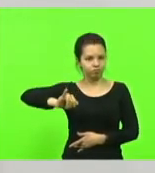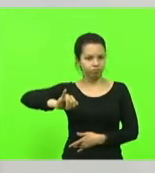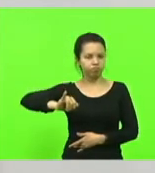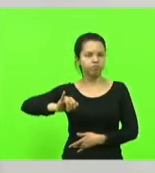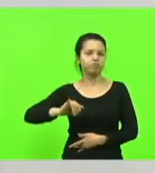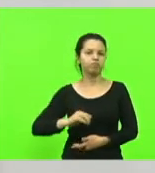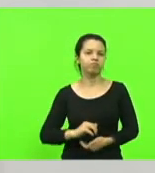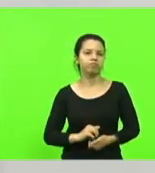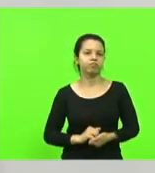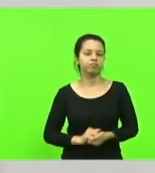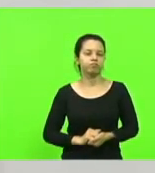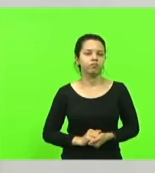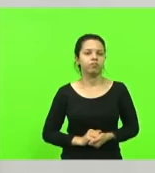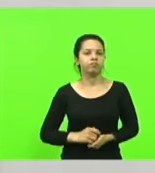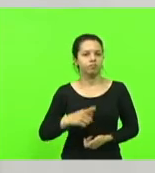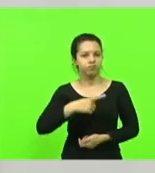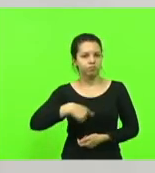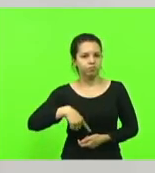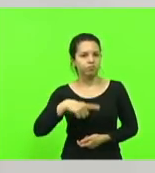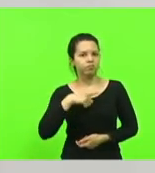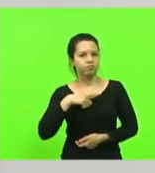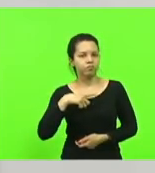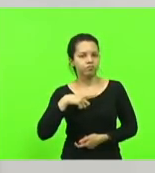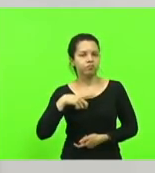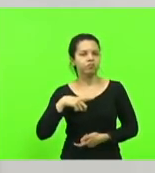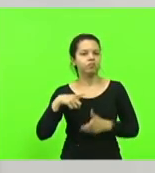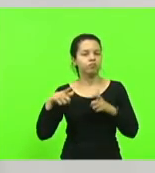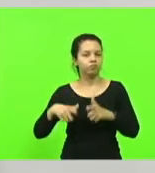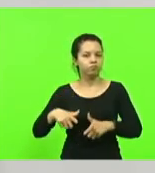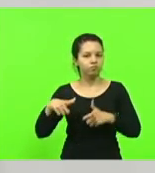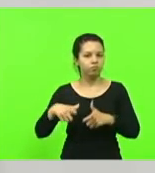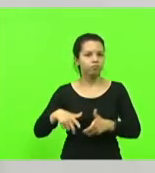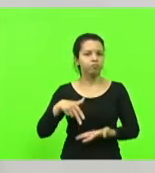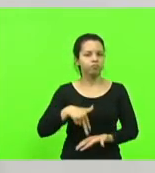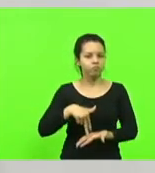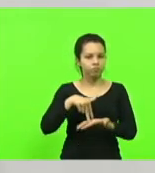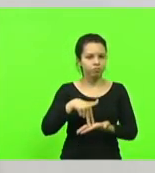Tivemos deputado Nilson Berlanda em Navegantes, e